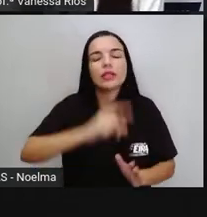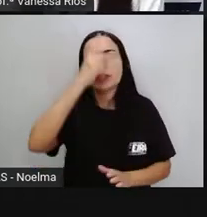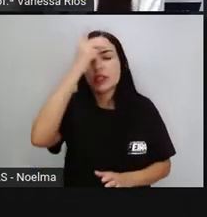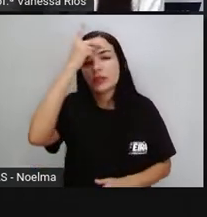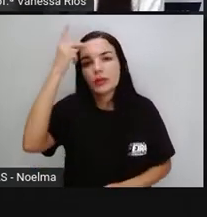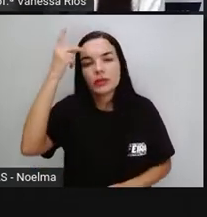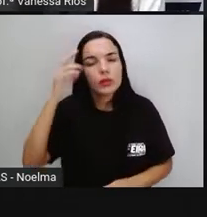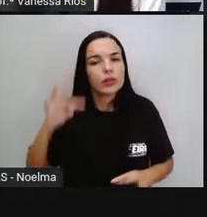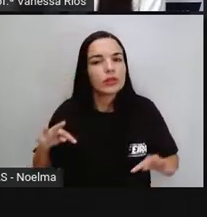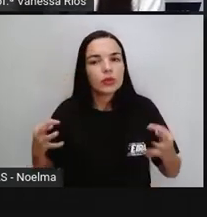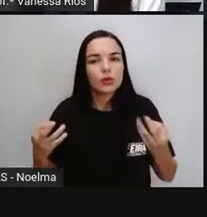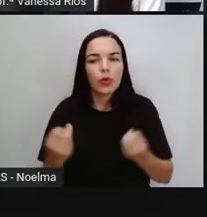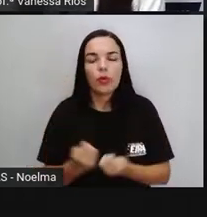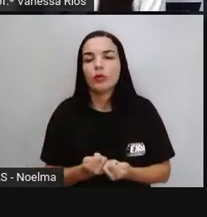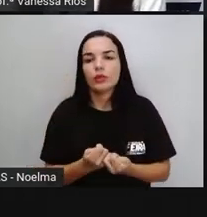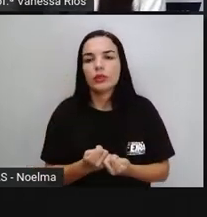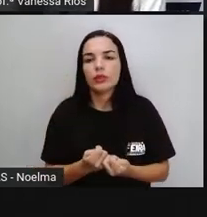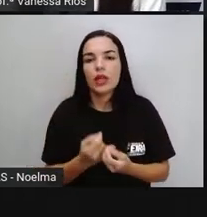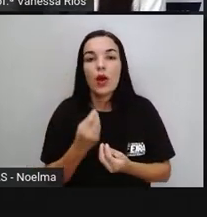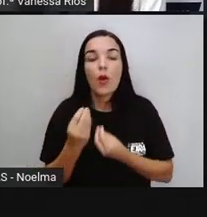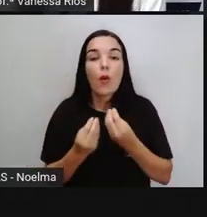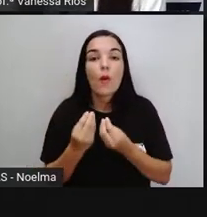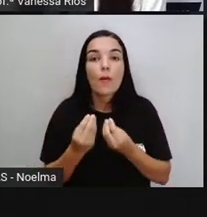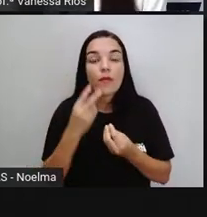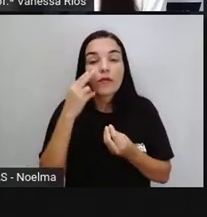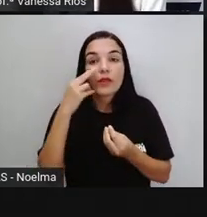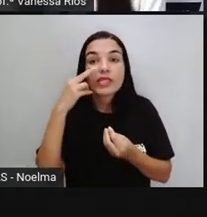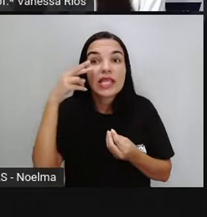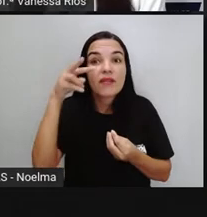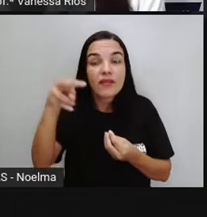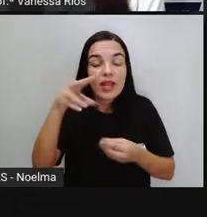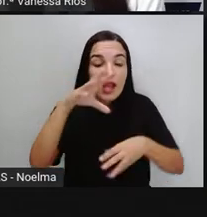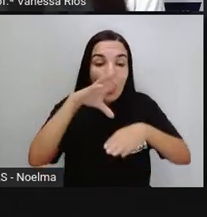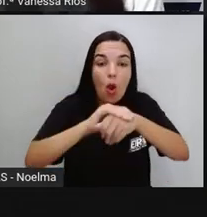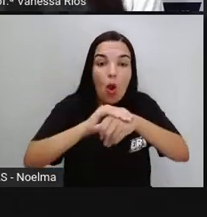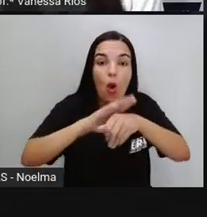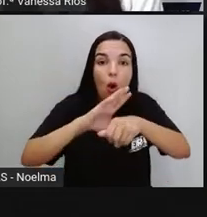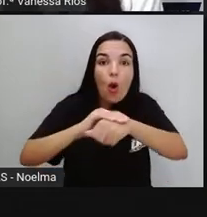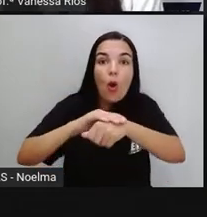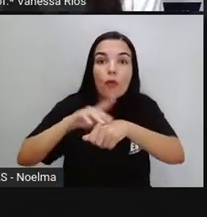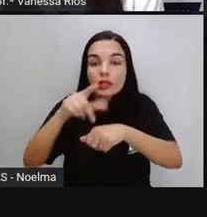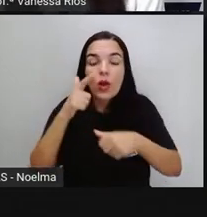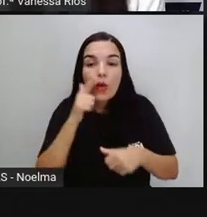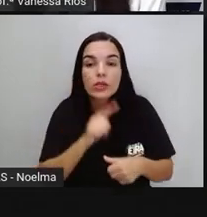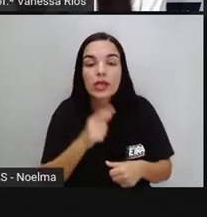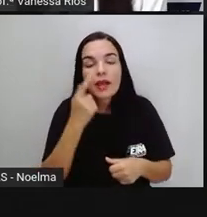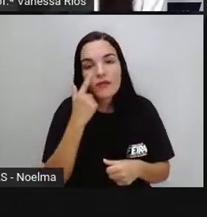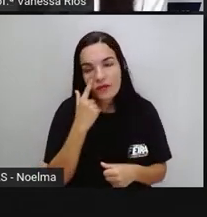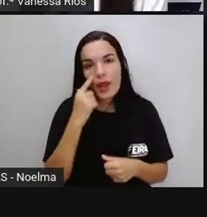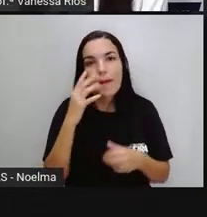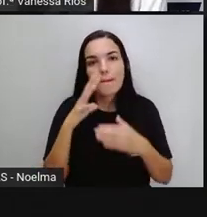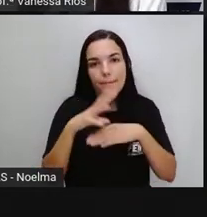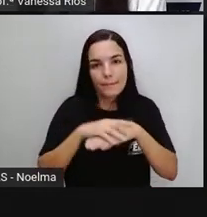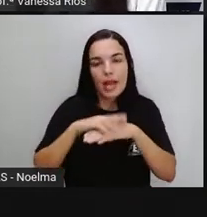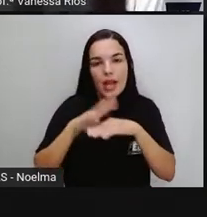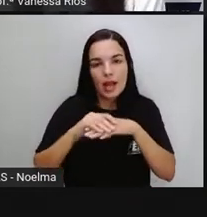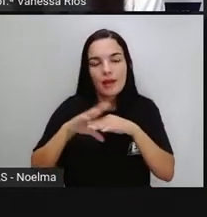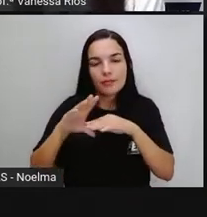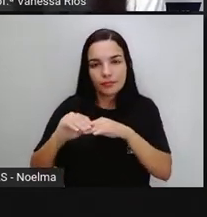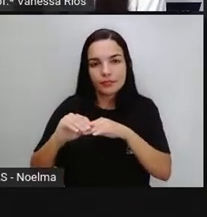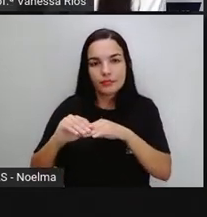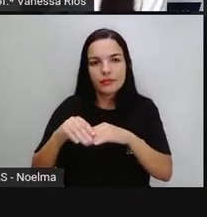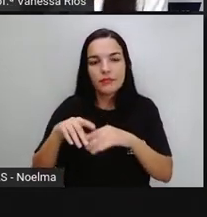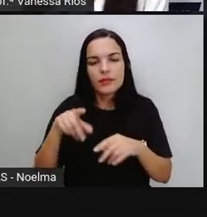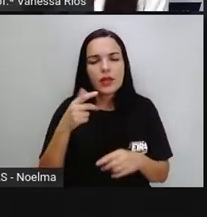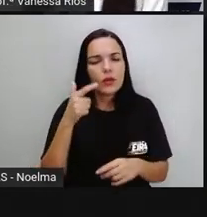de forma concreta. Então, os patrimônios materiais são aqueles patrimônios palpáveis,